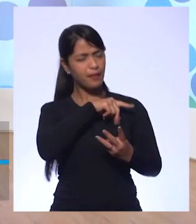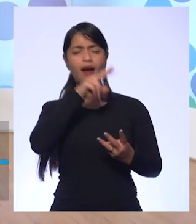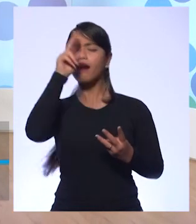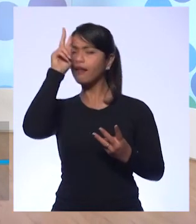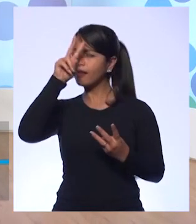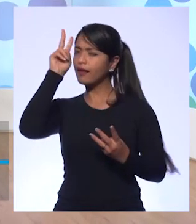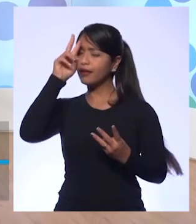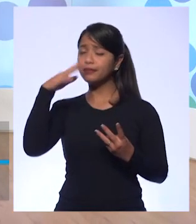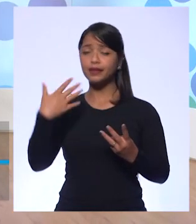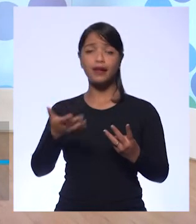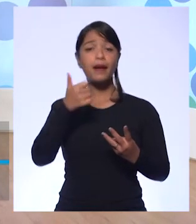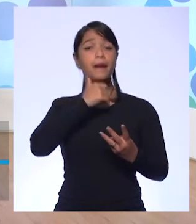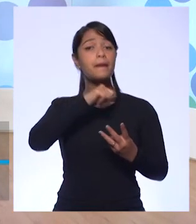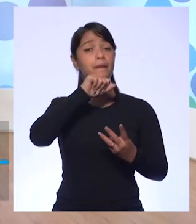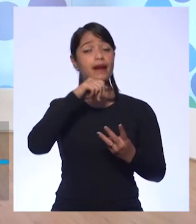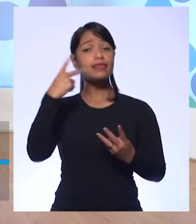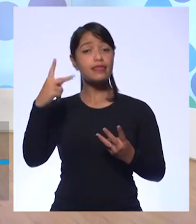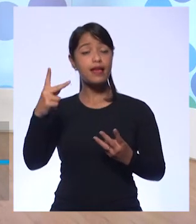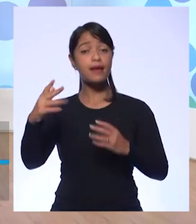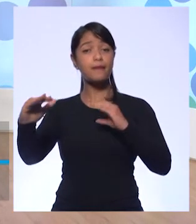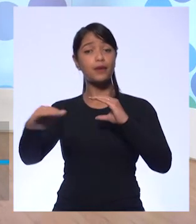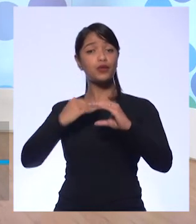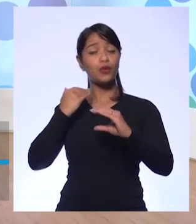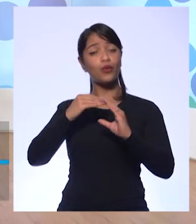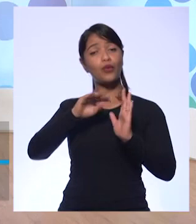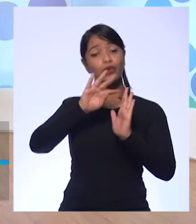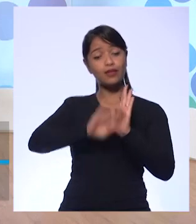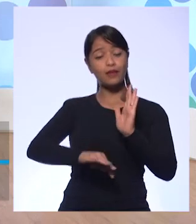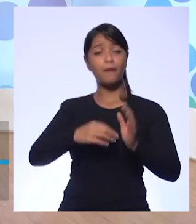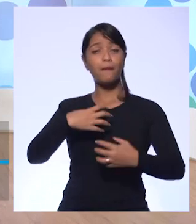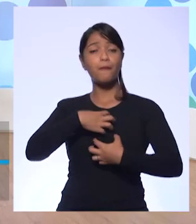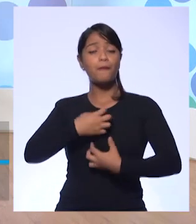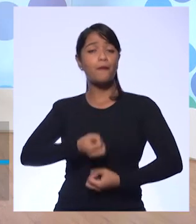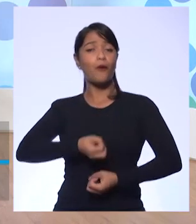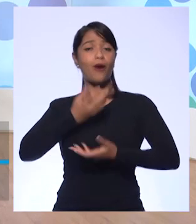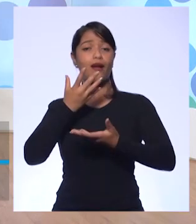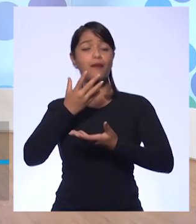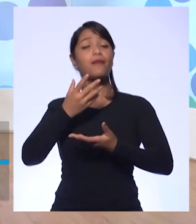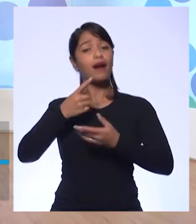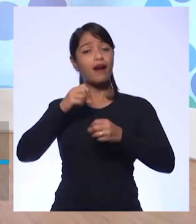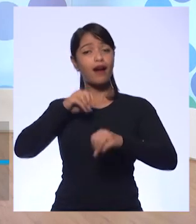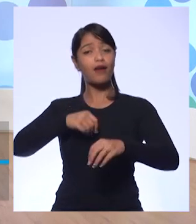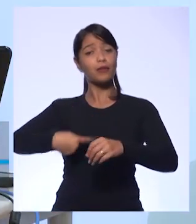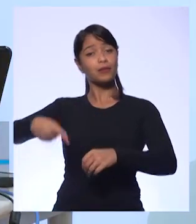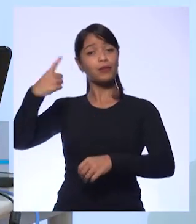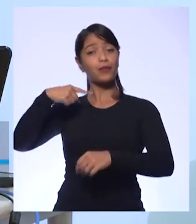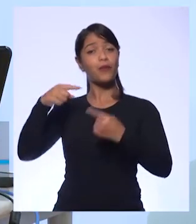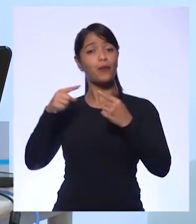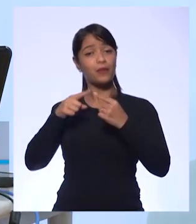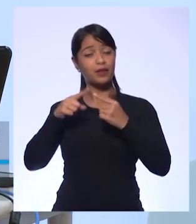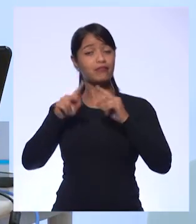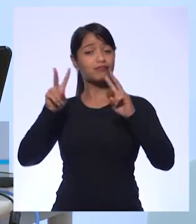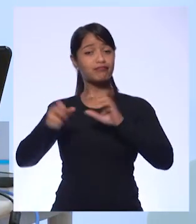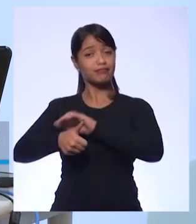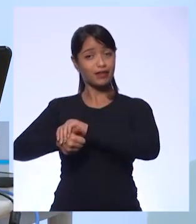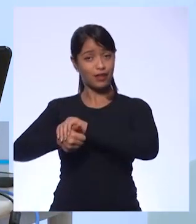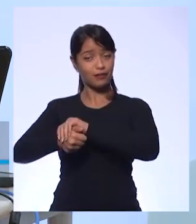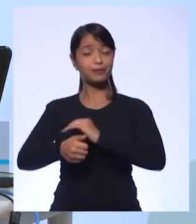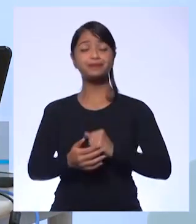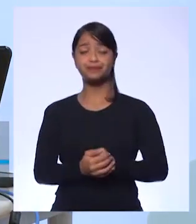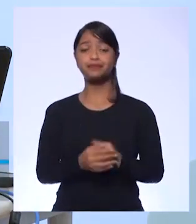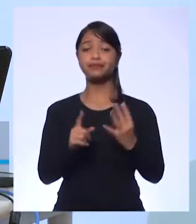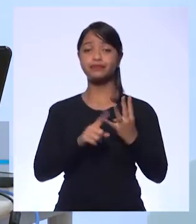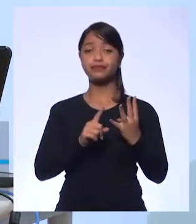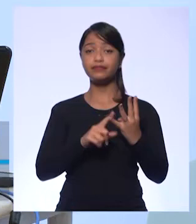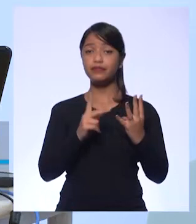em homenagem à aula Olha, passada. sério? Sério, Esther arrasa. Pedro e Vitória Stephanie, de Águas de Lindóia, que são alunos